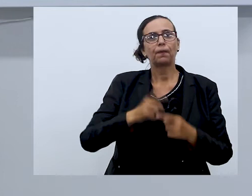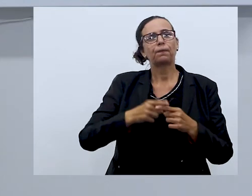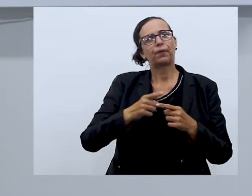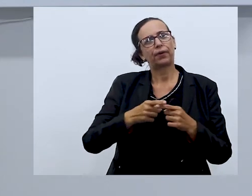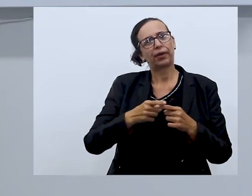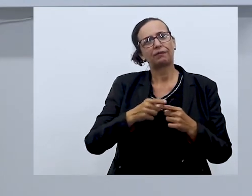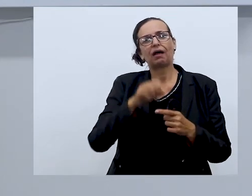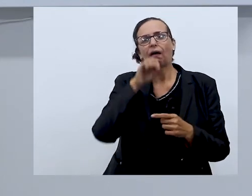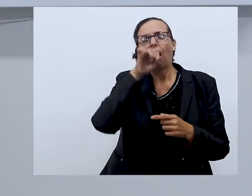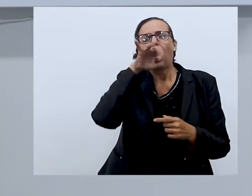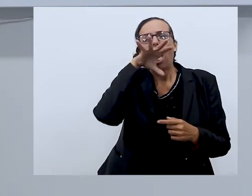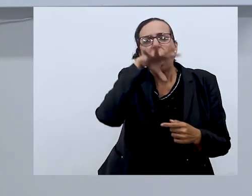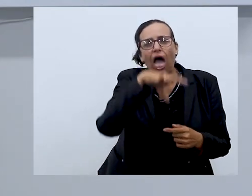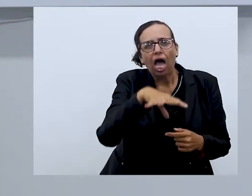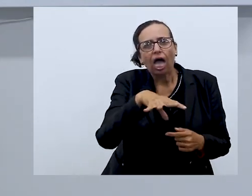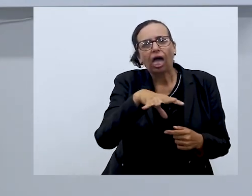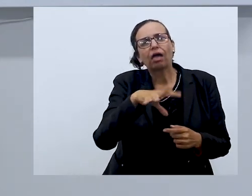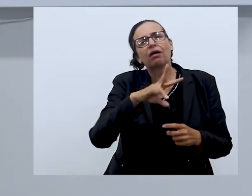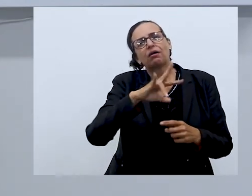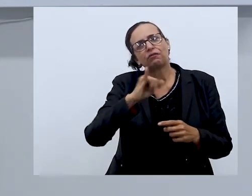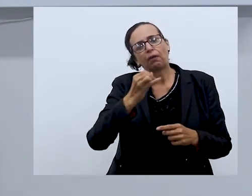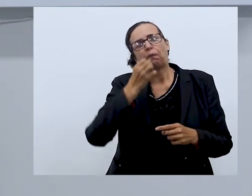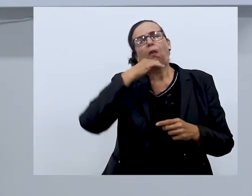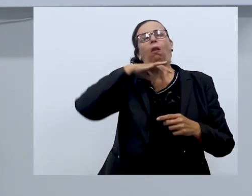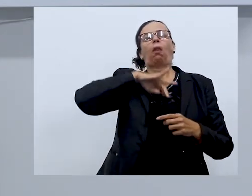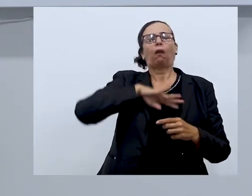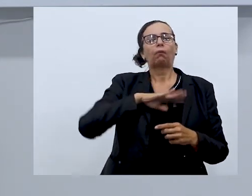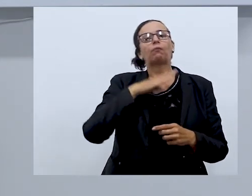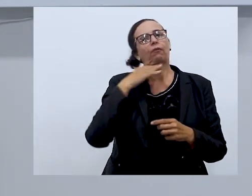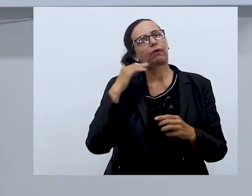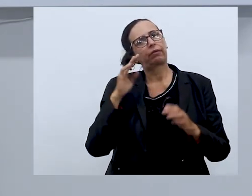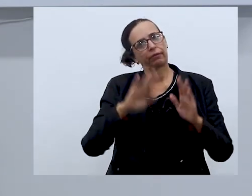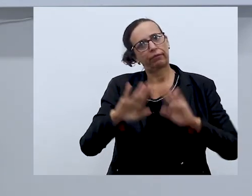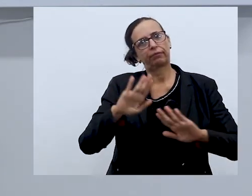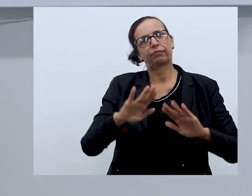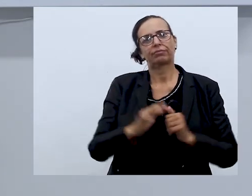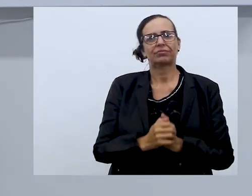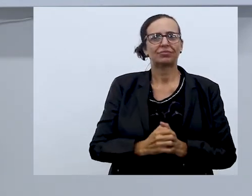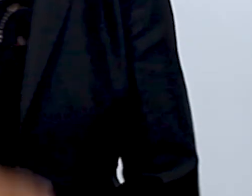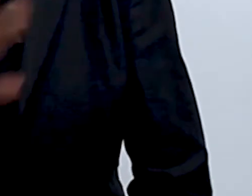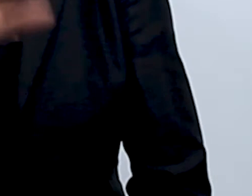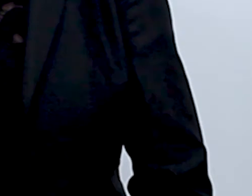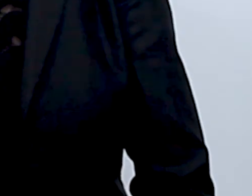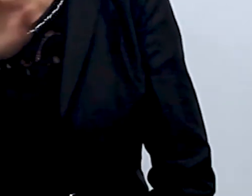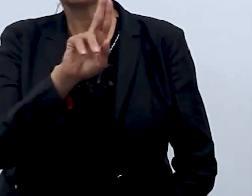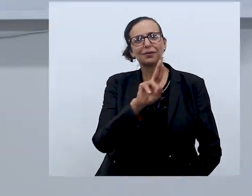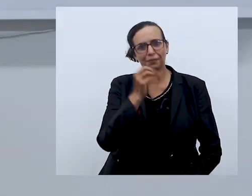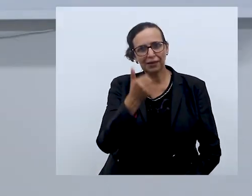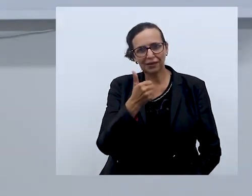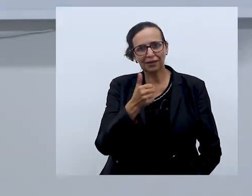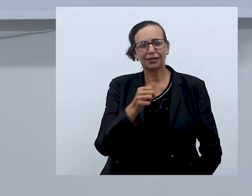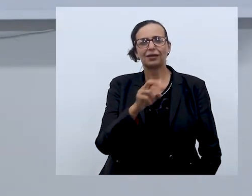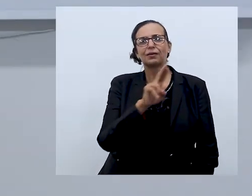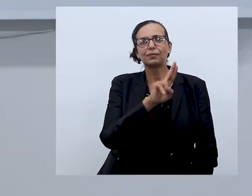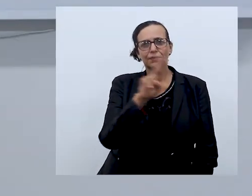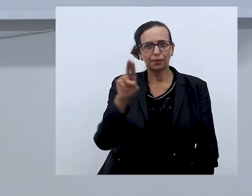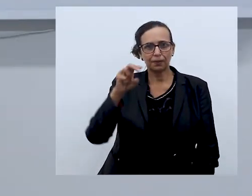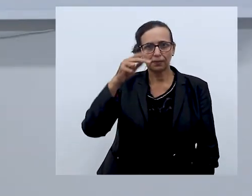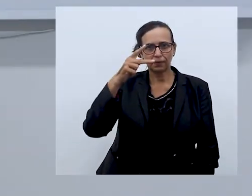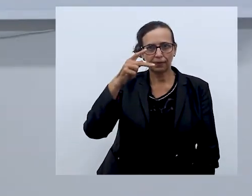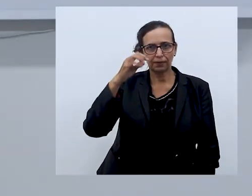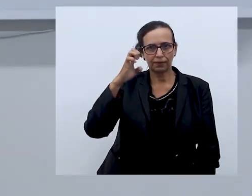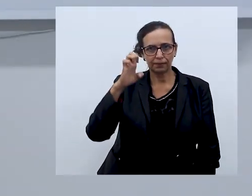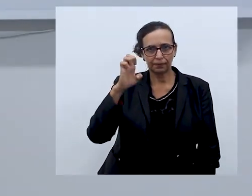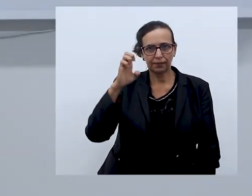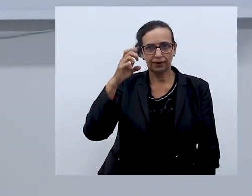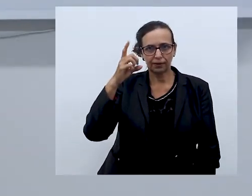pessoa inconsciente, pois isso poderá provocar vômito e agravar o quadro da vítima. Olá pessoal, tudo bem? Bom, meu nome é